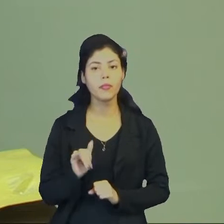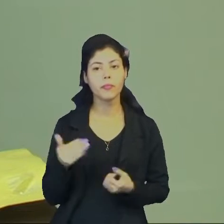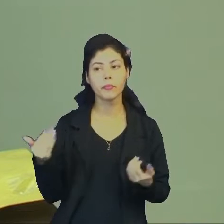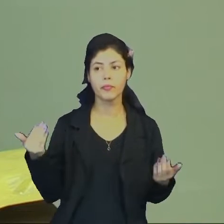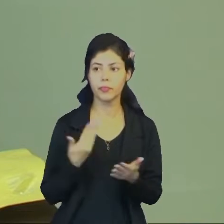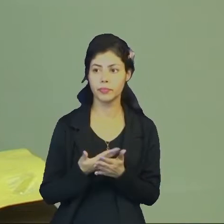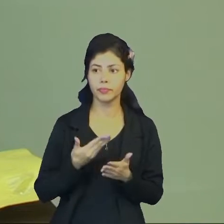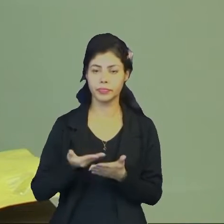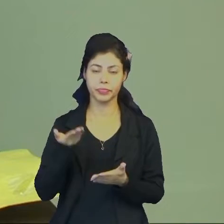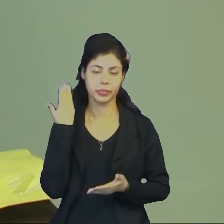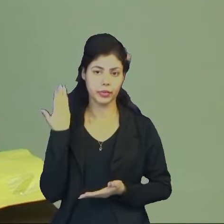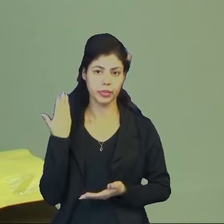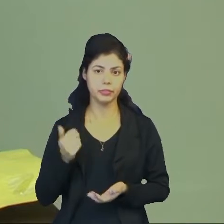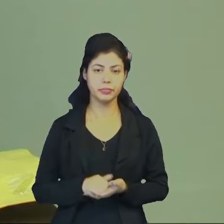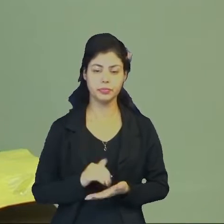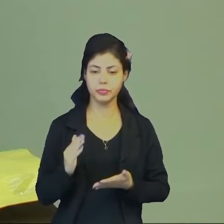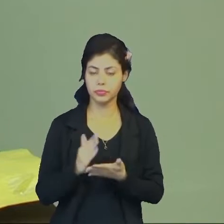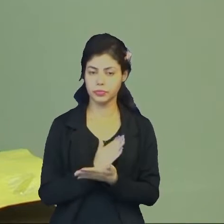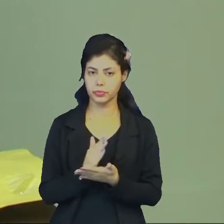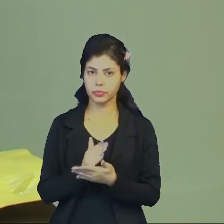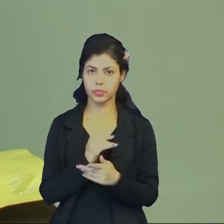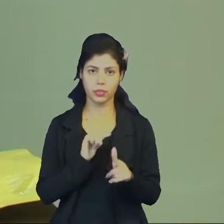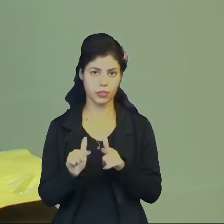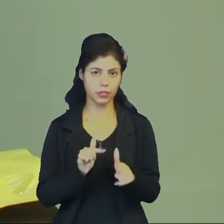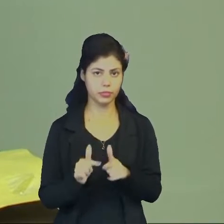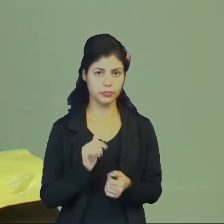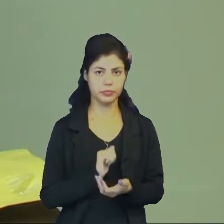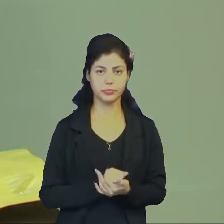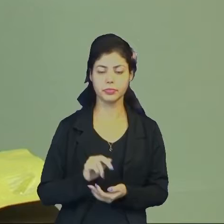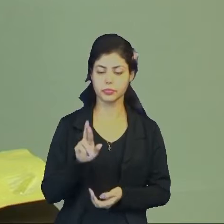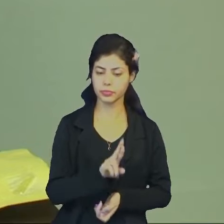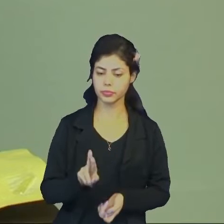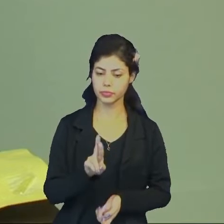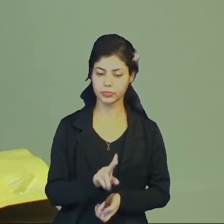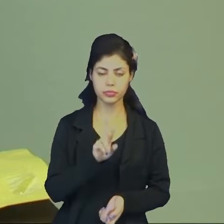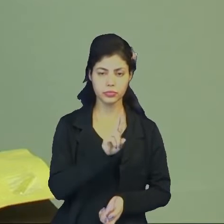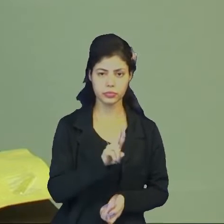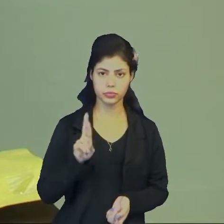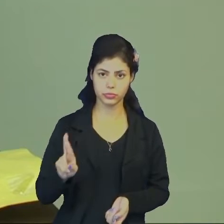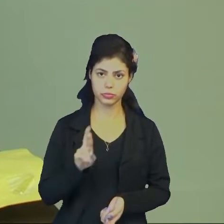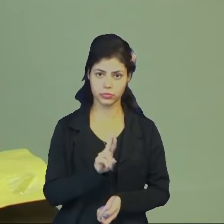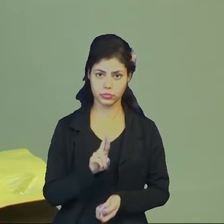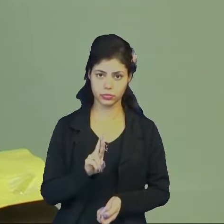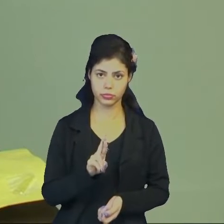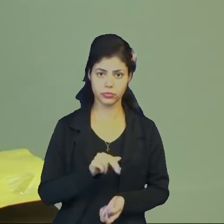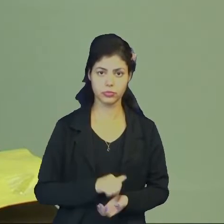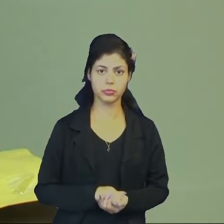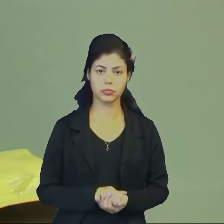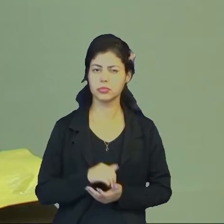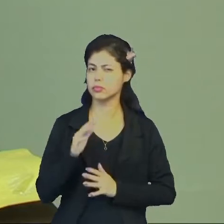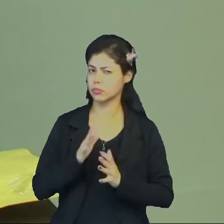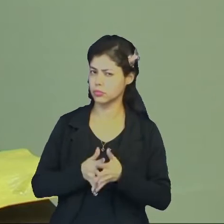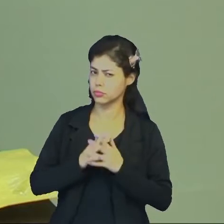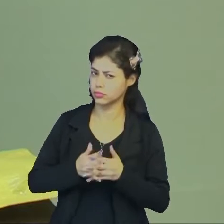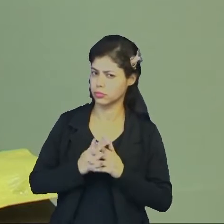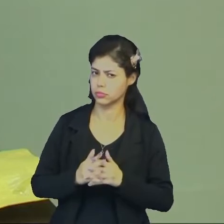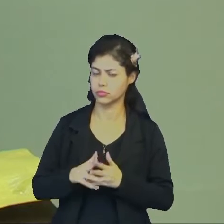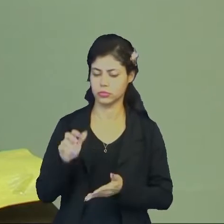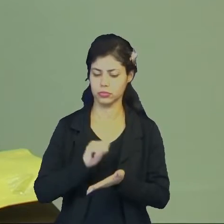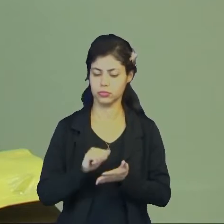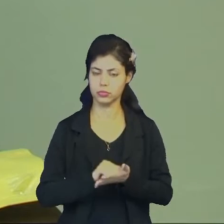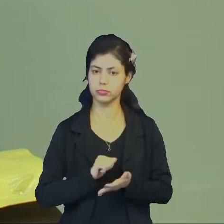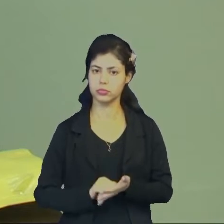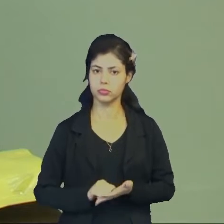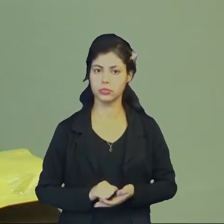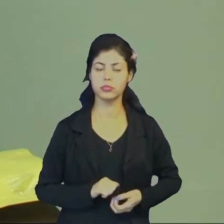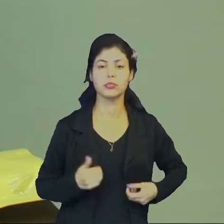na aula anterior nós trabalhamos algumas palavras com o uso de R e RR, que muitas vezes a gente se confunde, né, na hora de